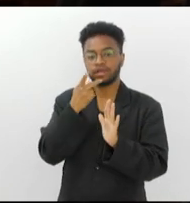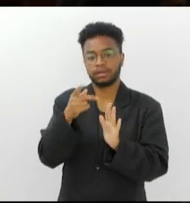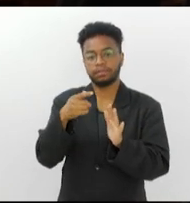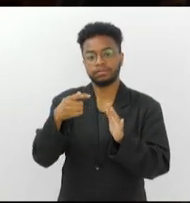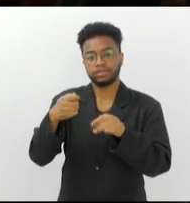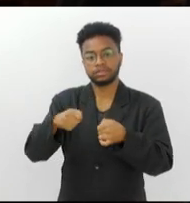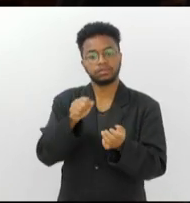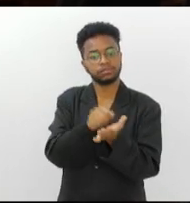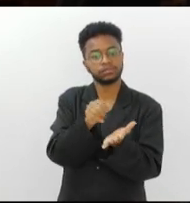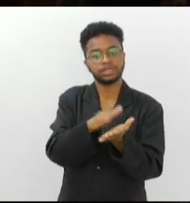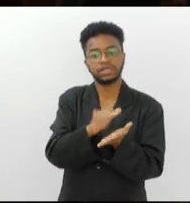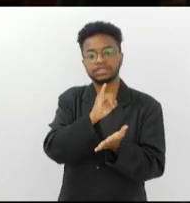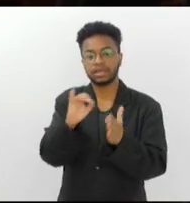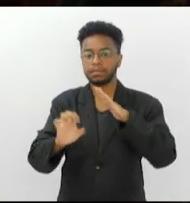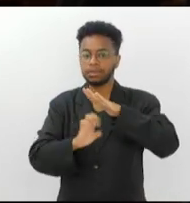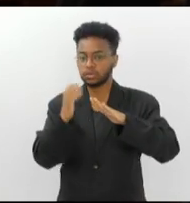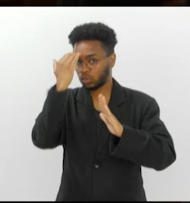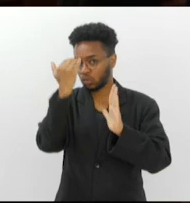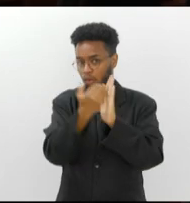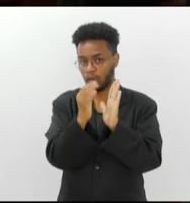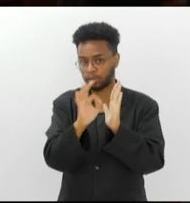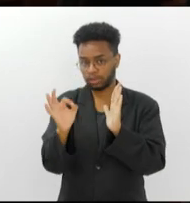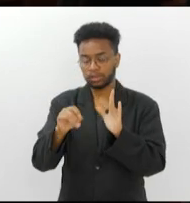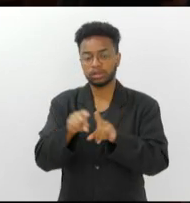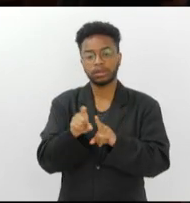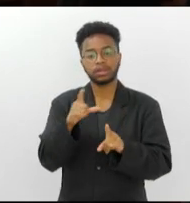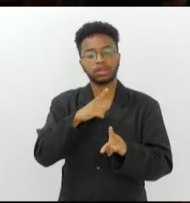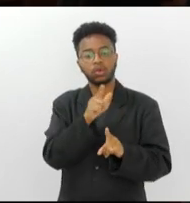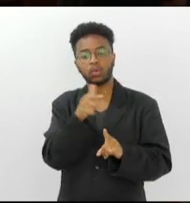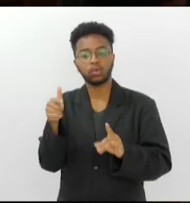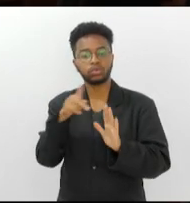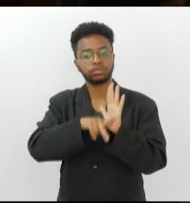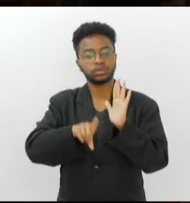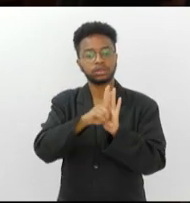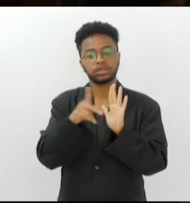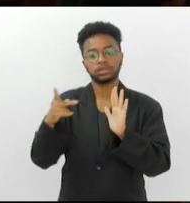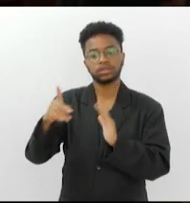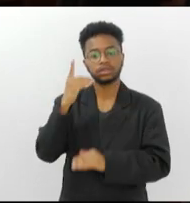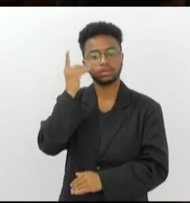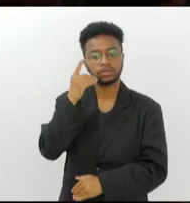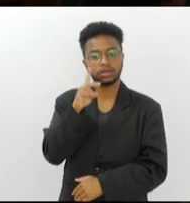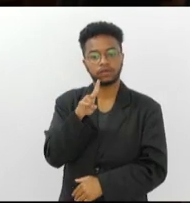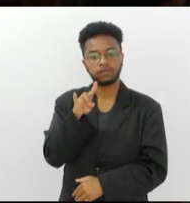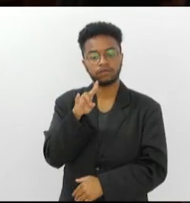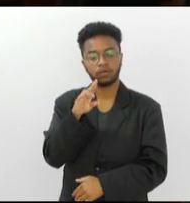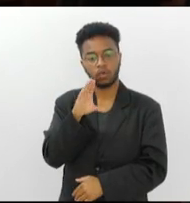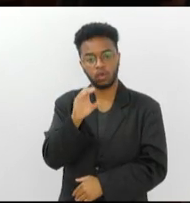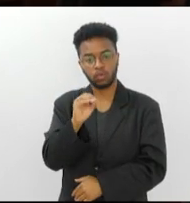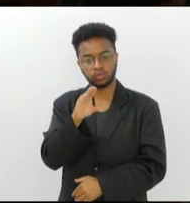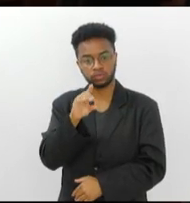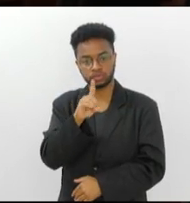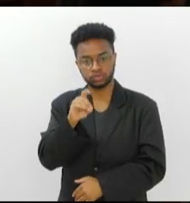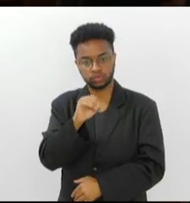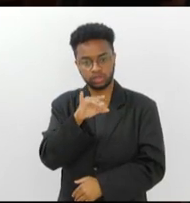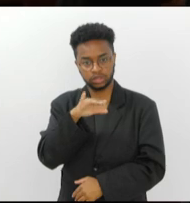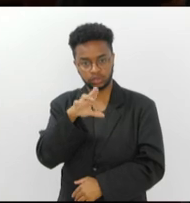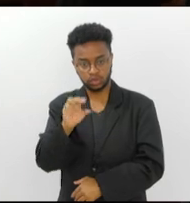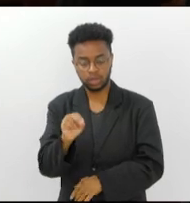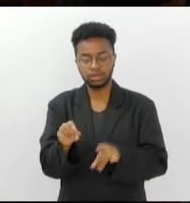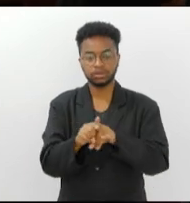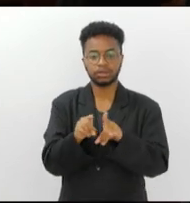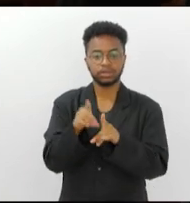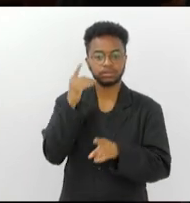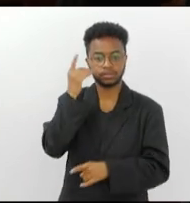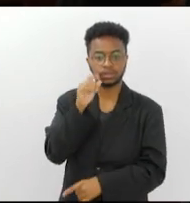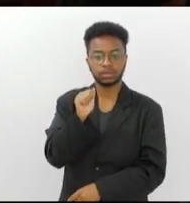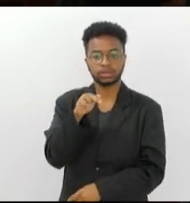empresa descumpra essa medida. Outro projeto na pauta também é o do deputado Vinícius Cozzolino e o do deputado Andrezinho